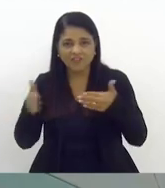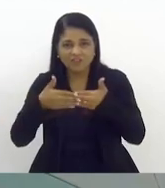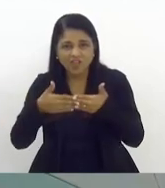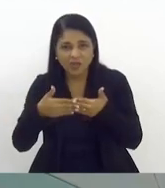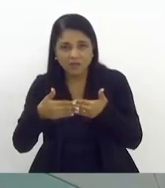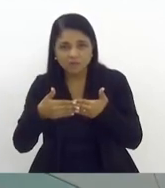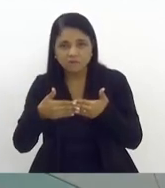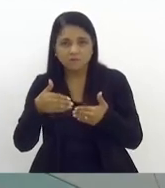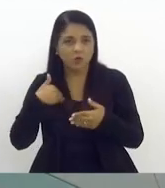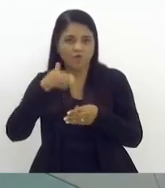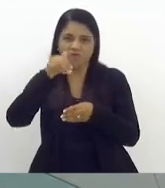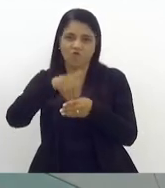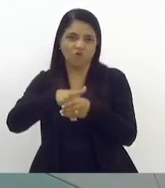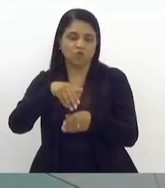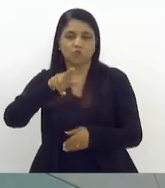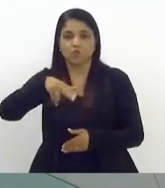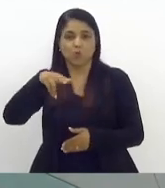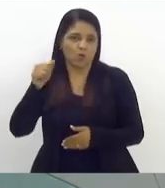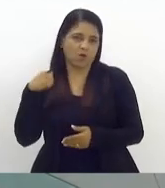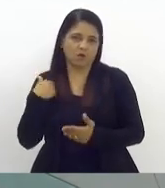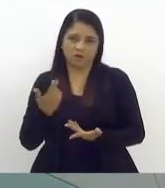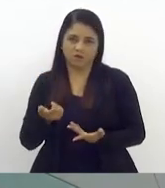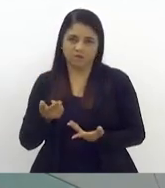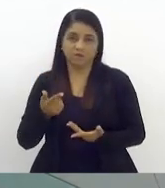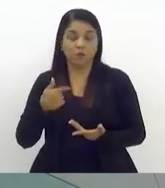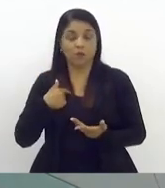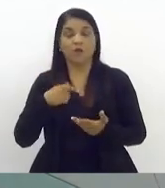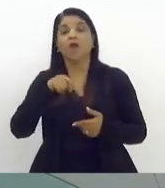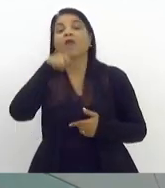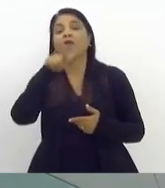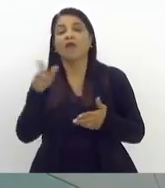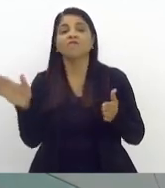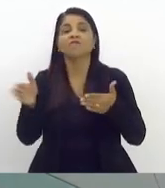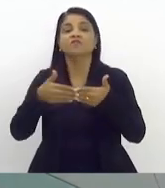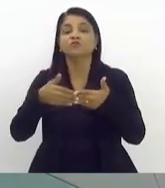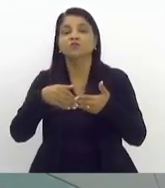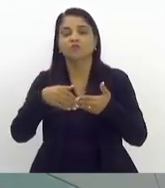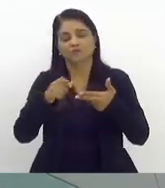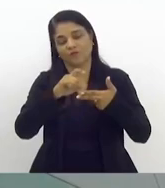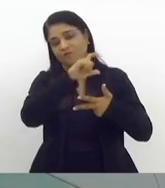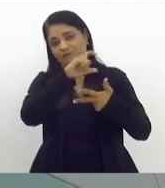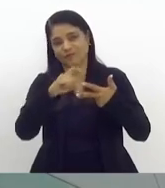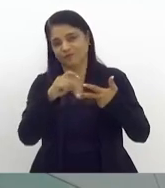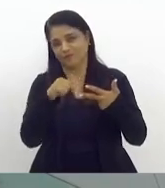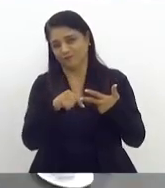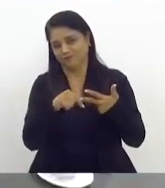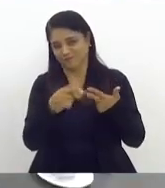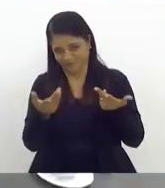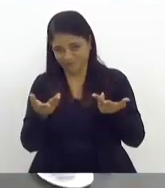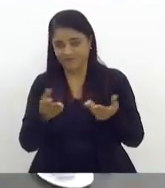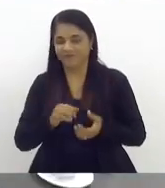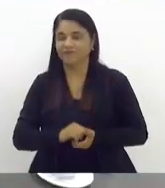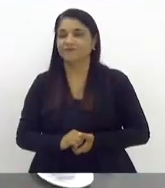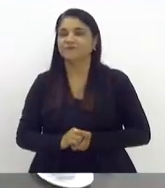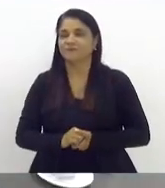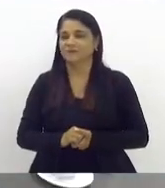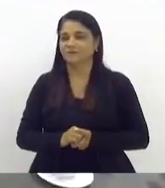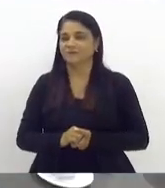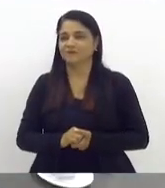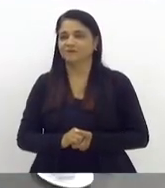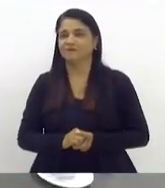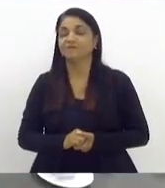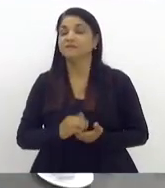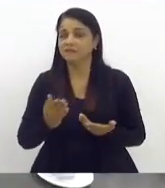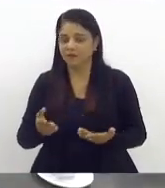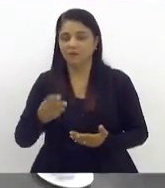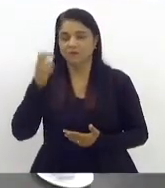a origem foi o Executivo. Então, já encerrei isso. Presidente. Deputada Verônica.